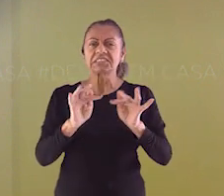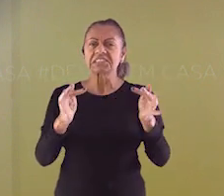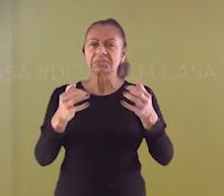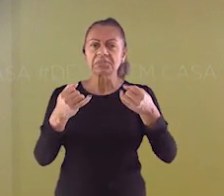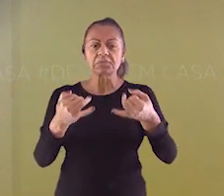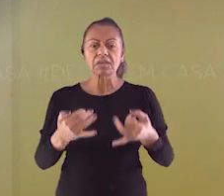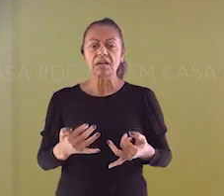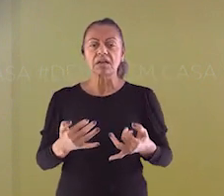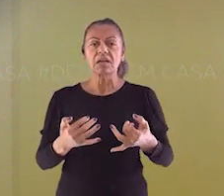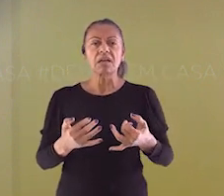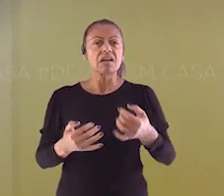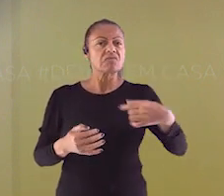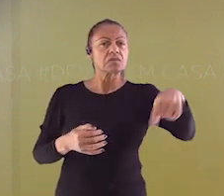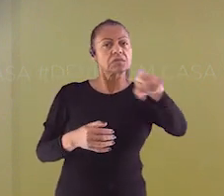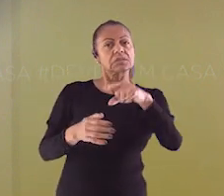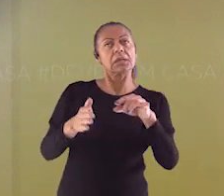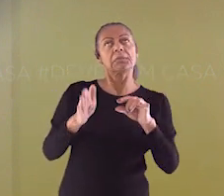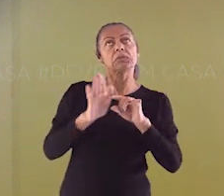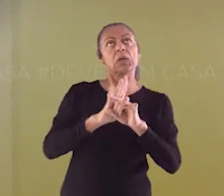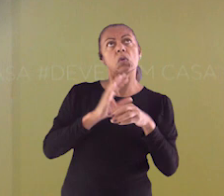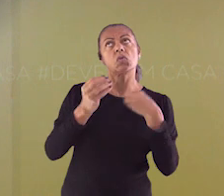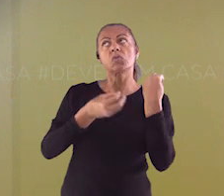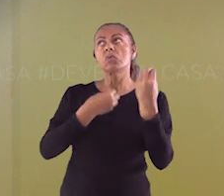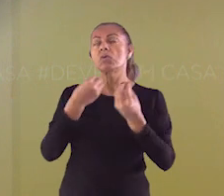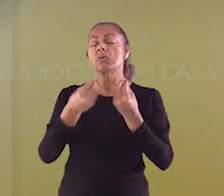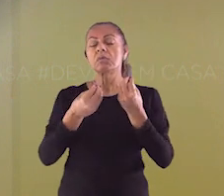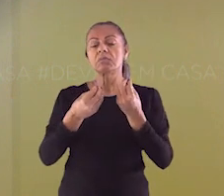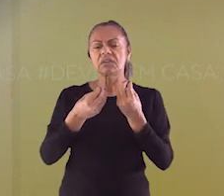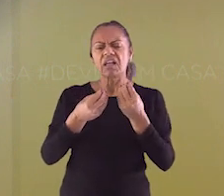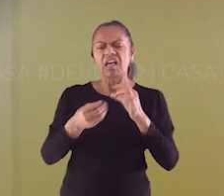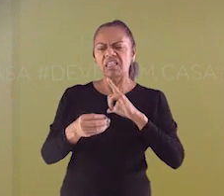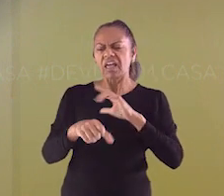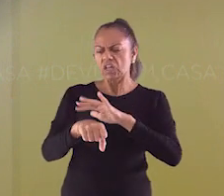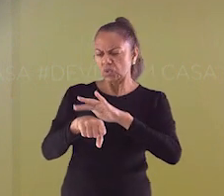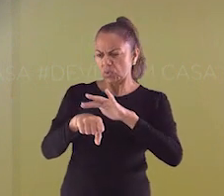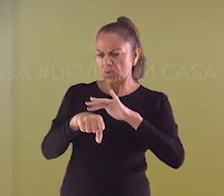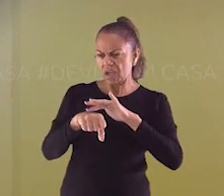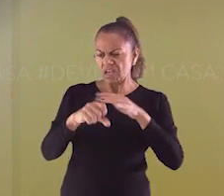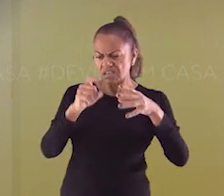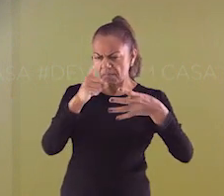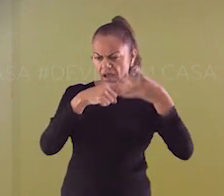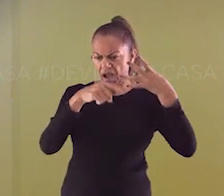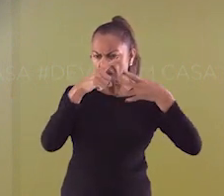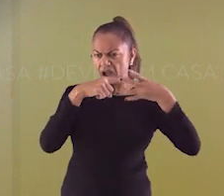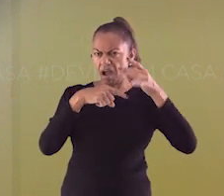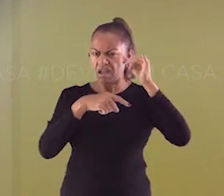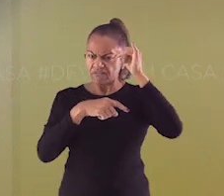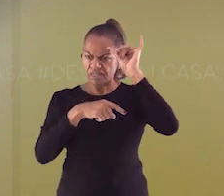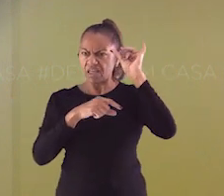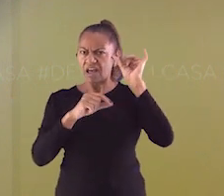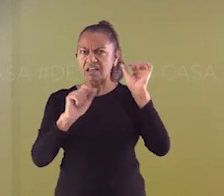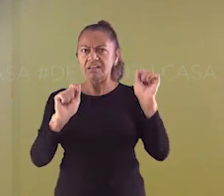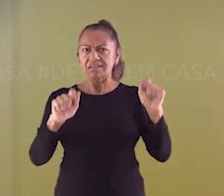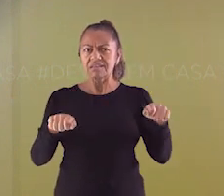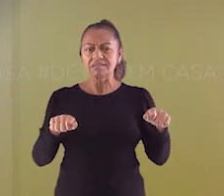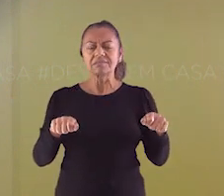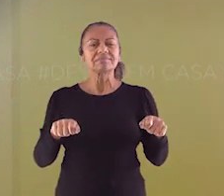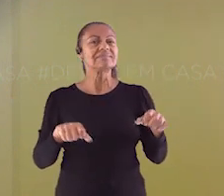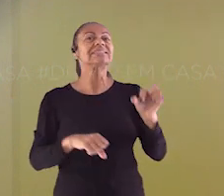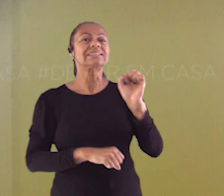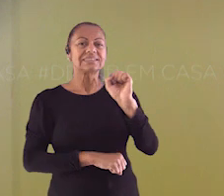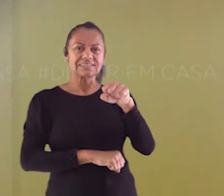acerca dessas duas doenças cardiovasculares. Você pode estar se perguntando: será que há maneiras de prevenir as